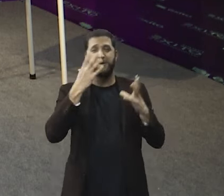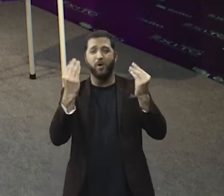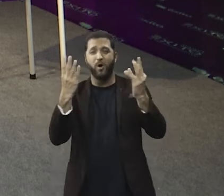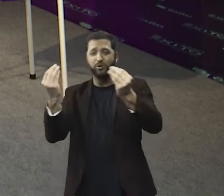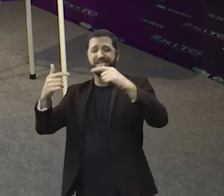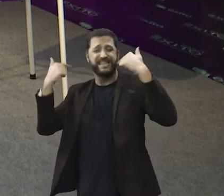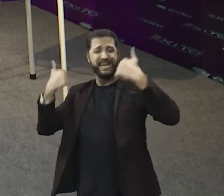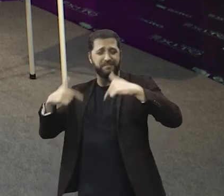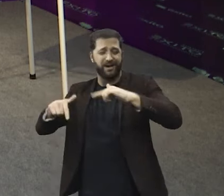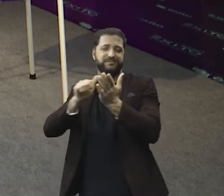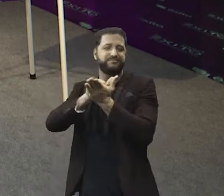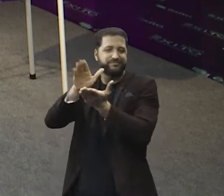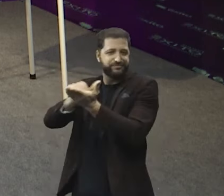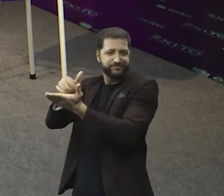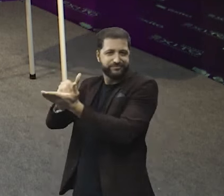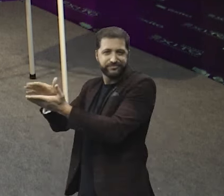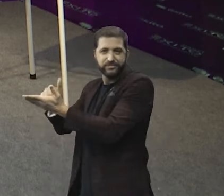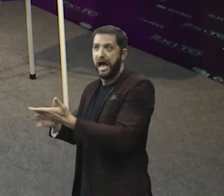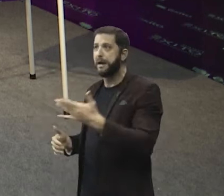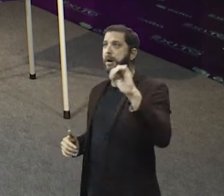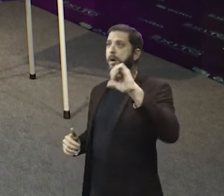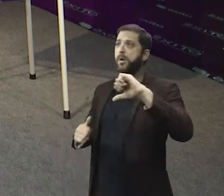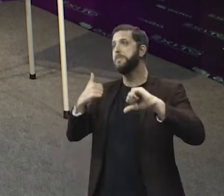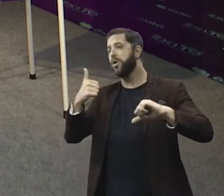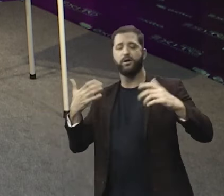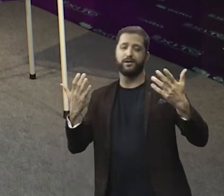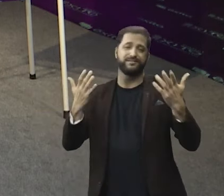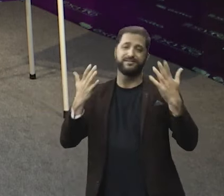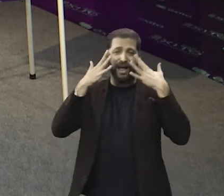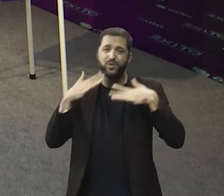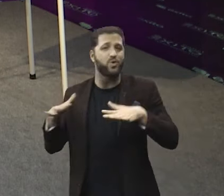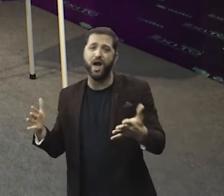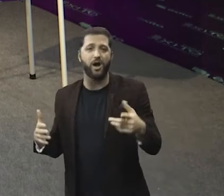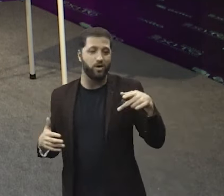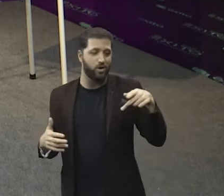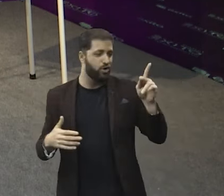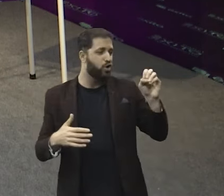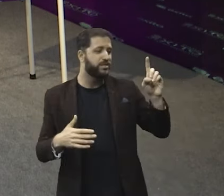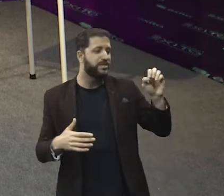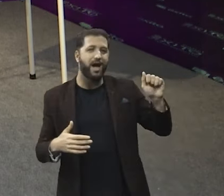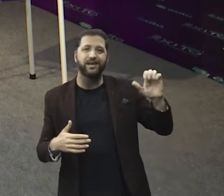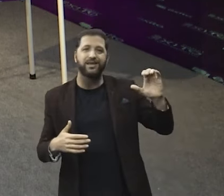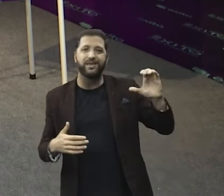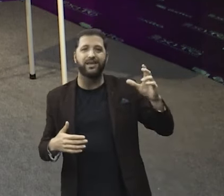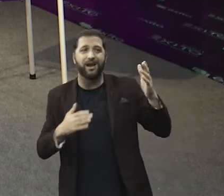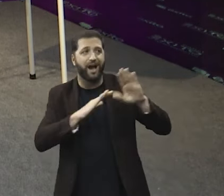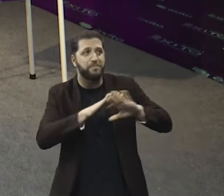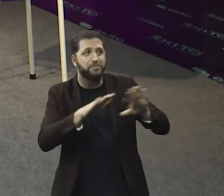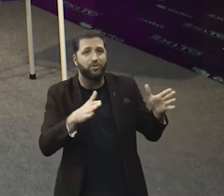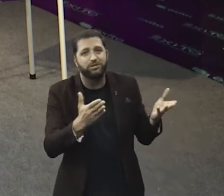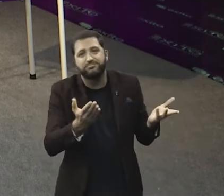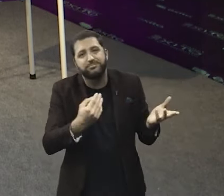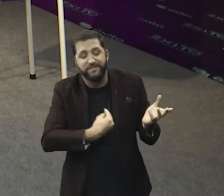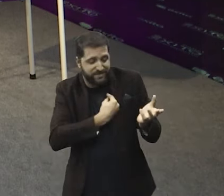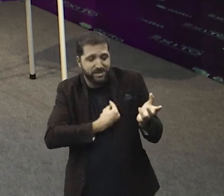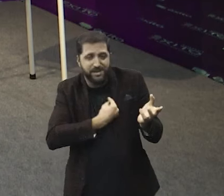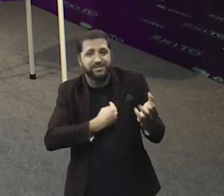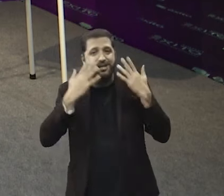natural acodar aqui mesmo acabou e tá tudo certo por quê Porque isso é a evolução do mundo então as pessoas hoje que